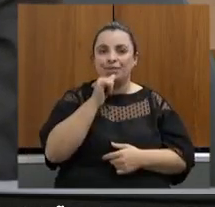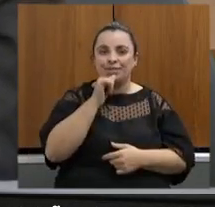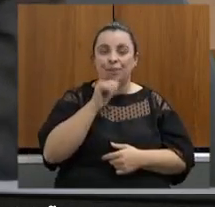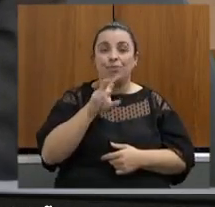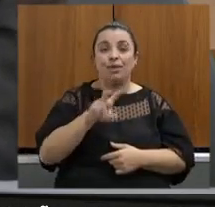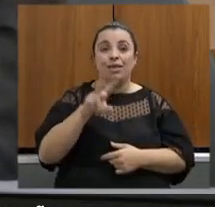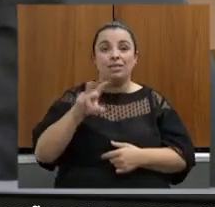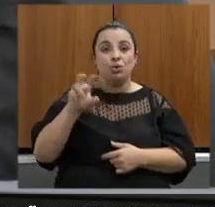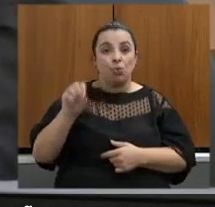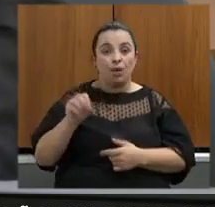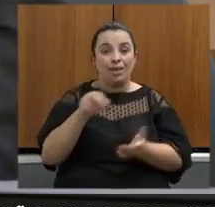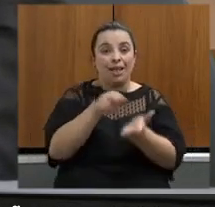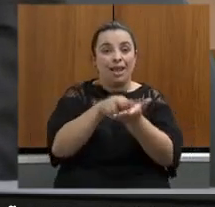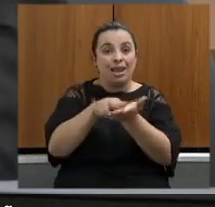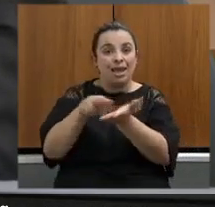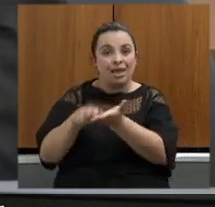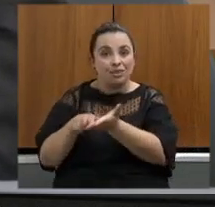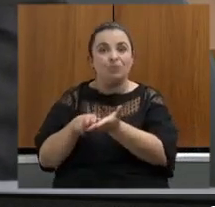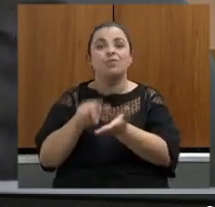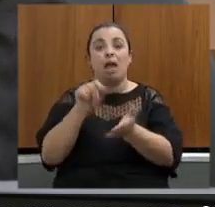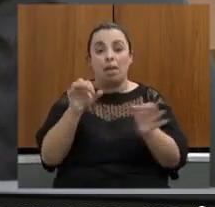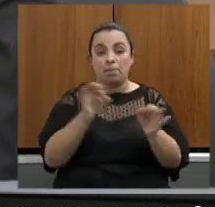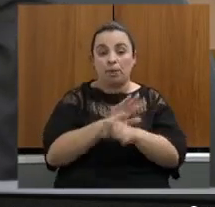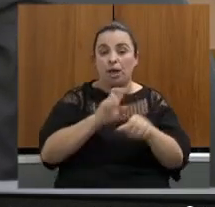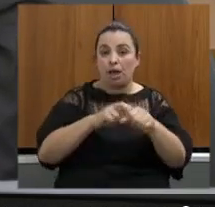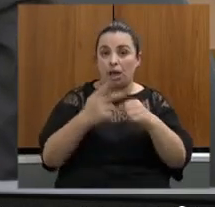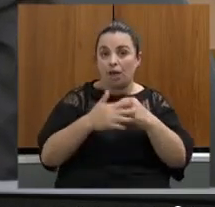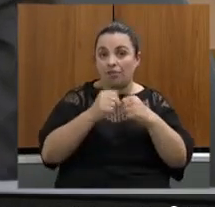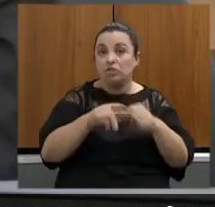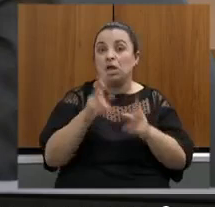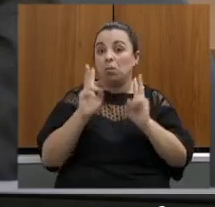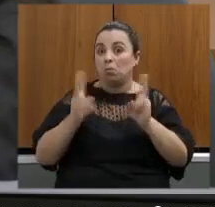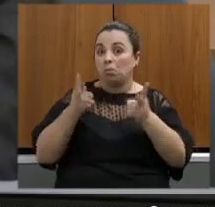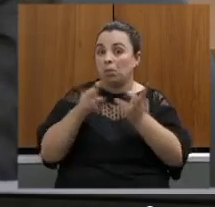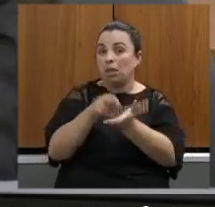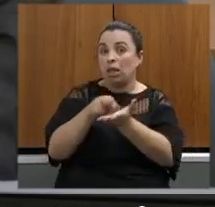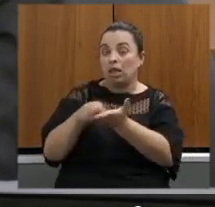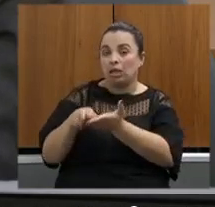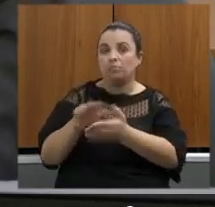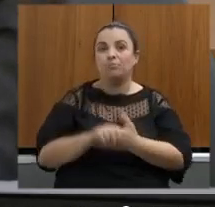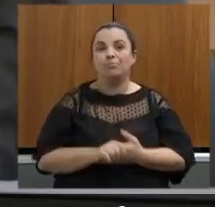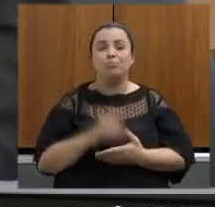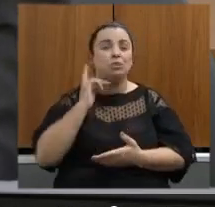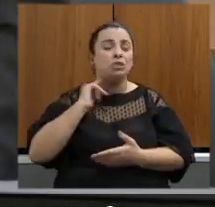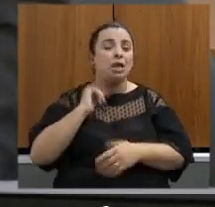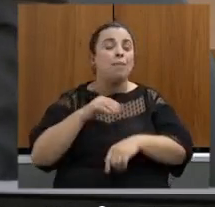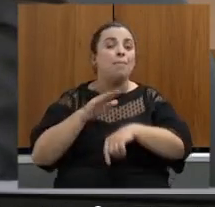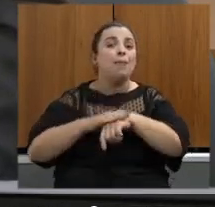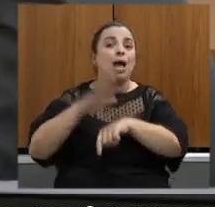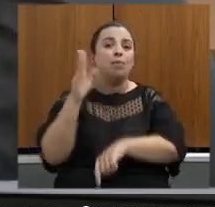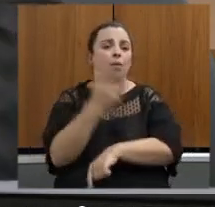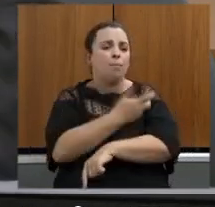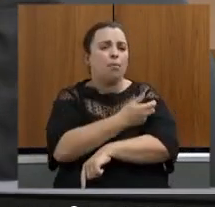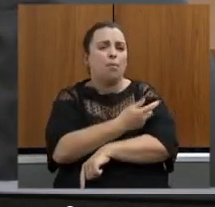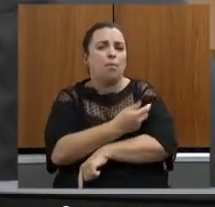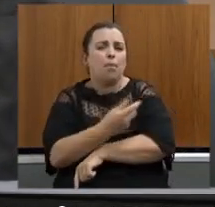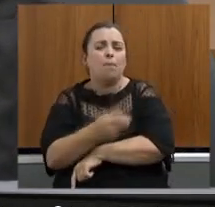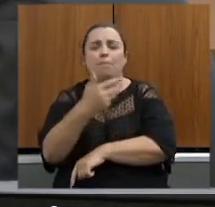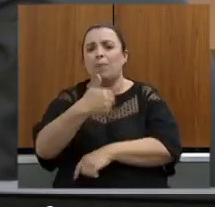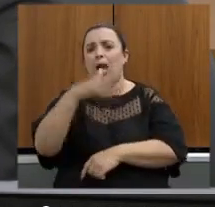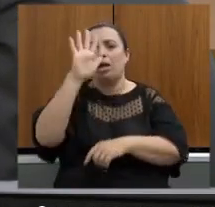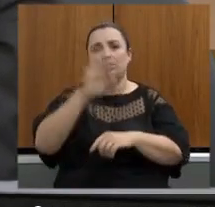de UTI para os convites que estão mantidos Minas Gerais é o estado que mais vacinou e é